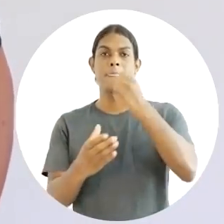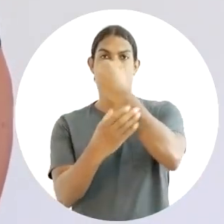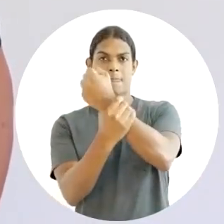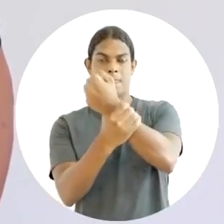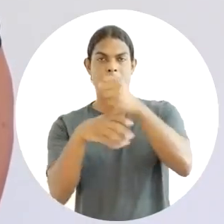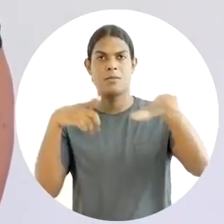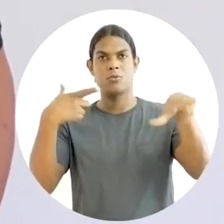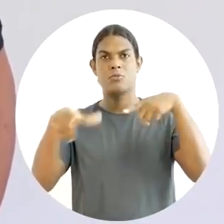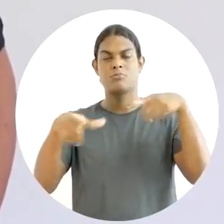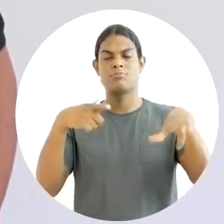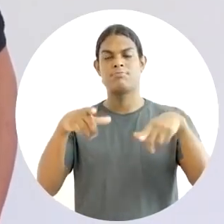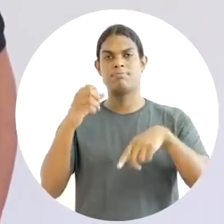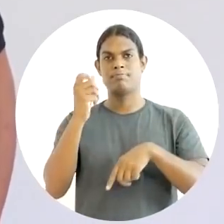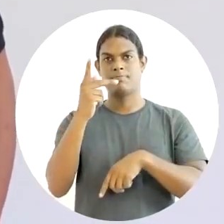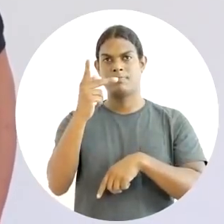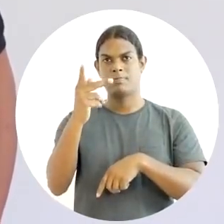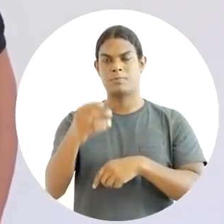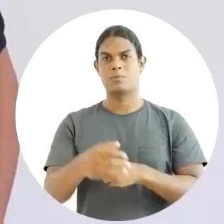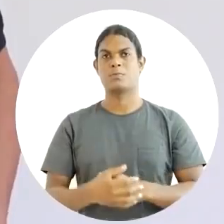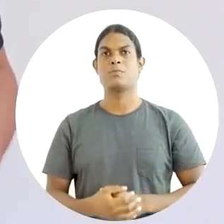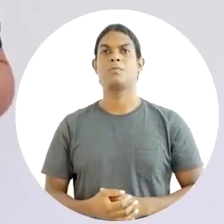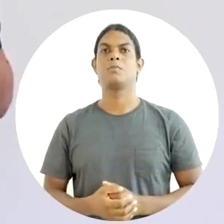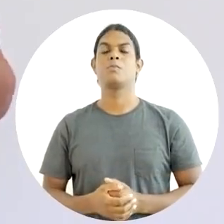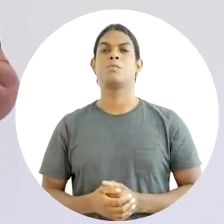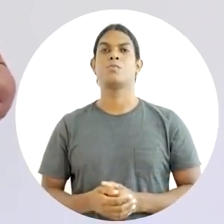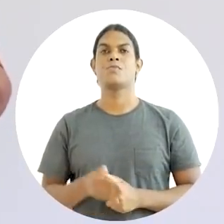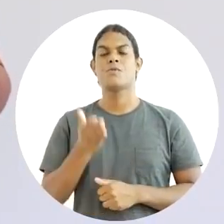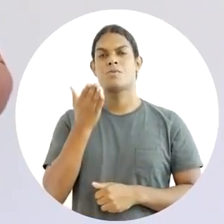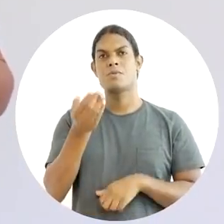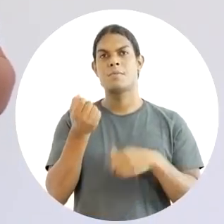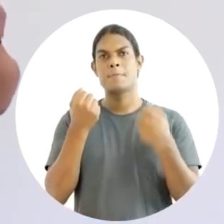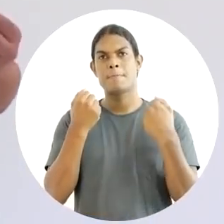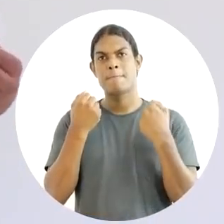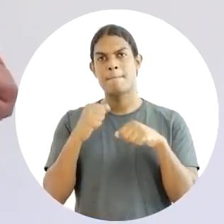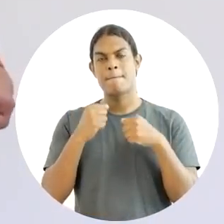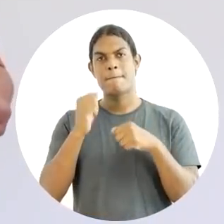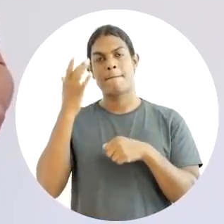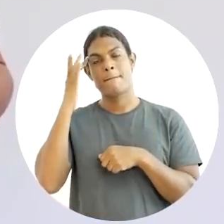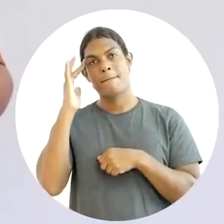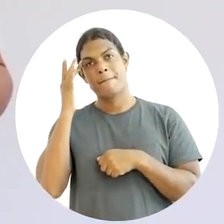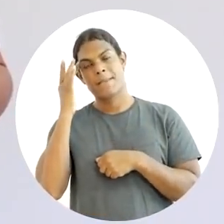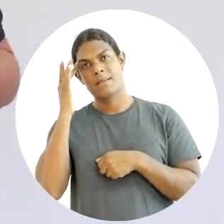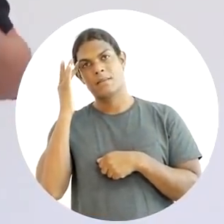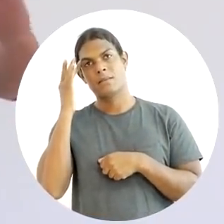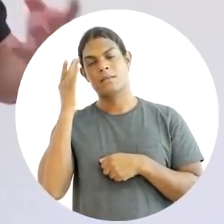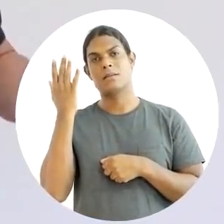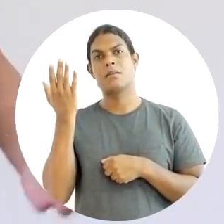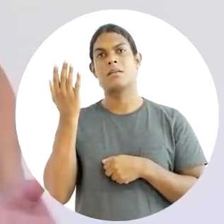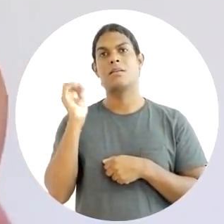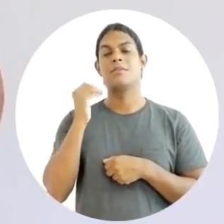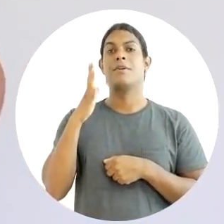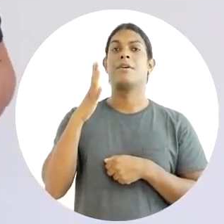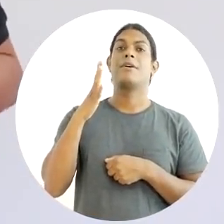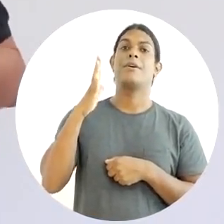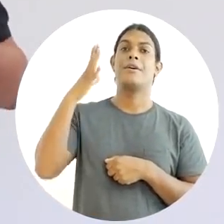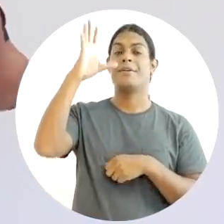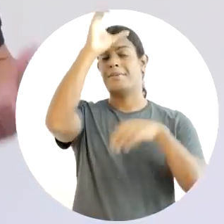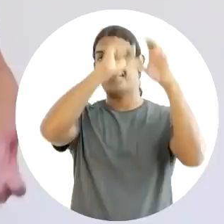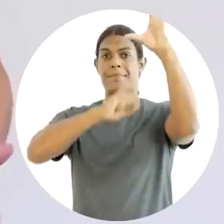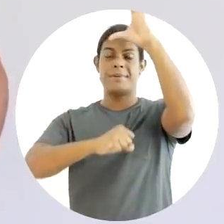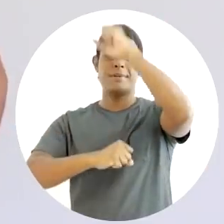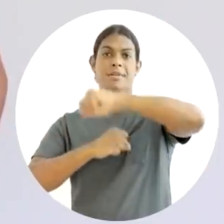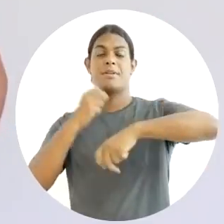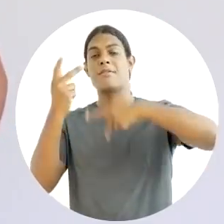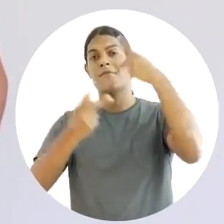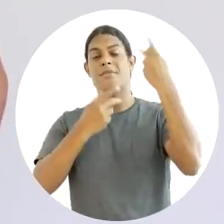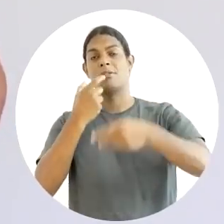trabalho, ok? Você pode muito pensar que eu vou aprender a falar inglês, eu quero aprender a